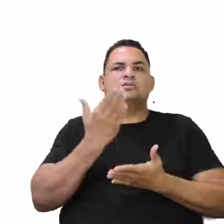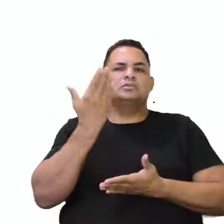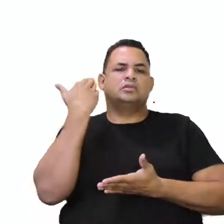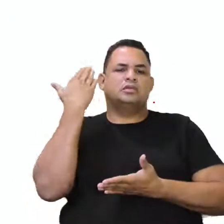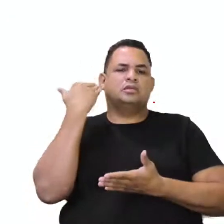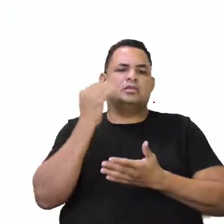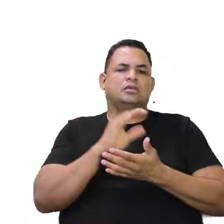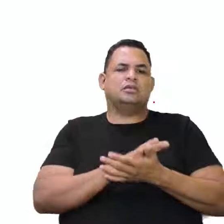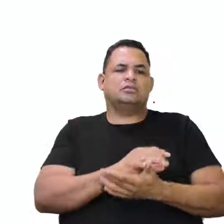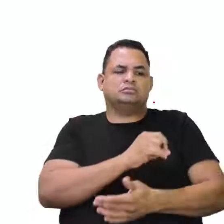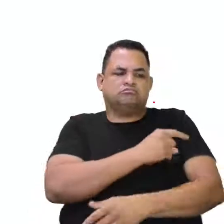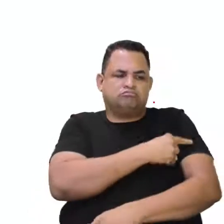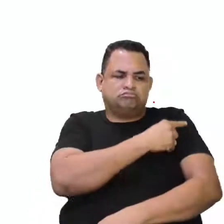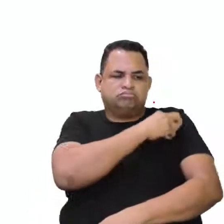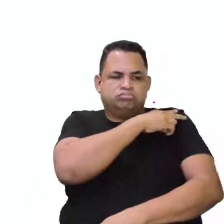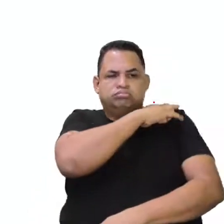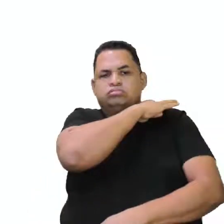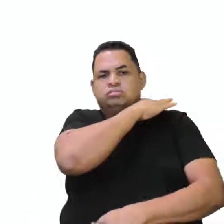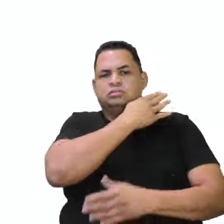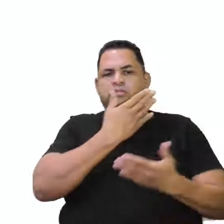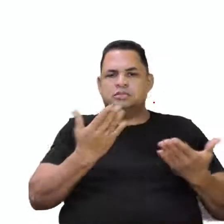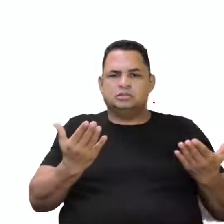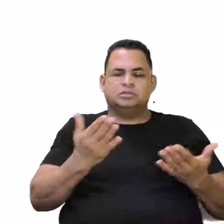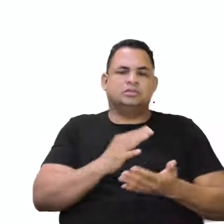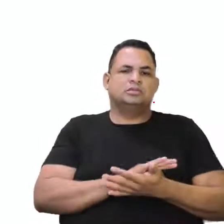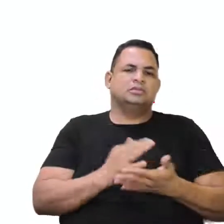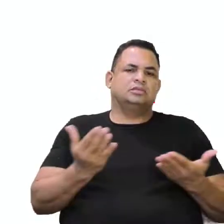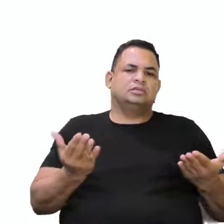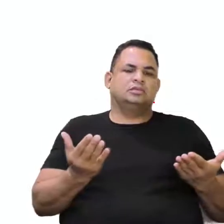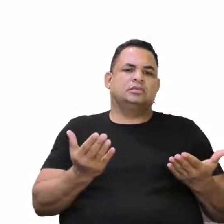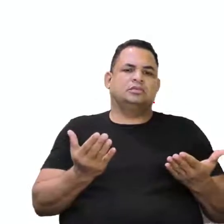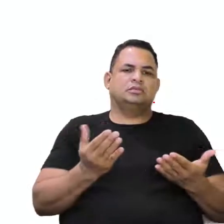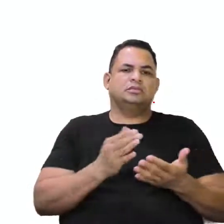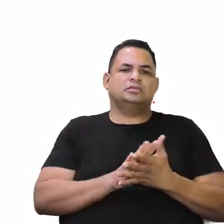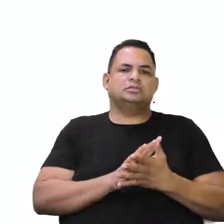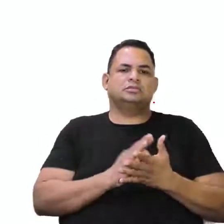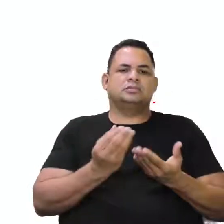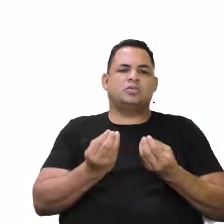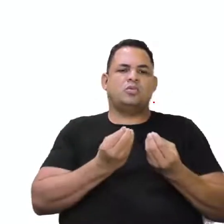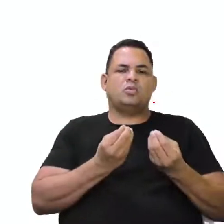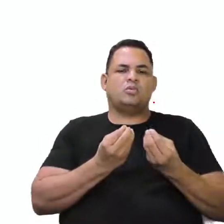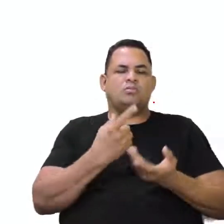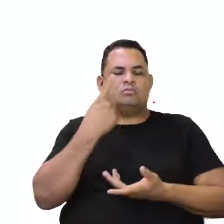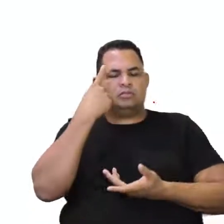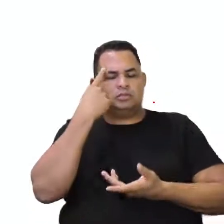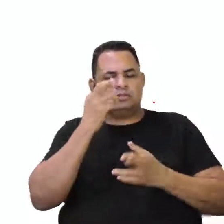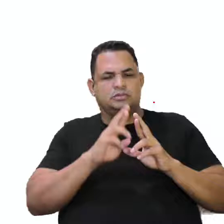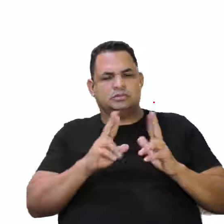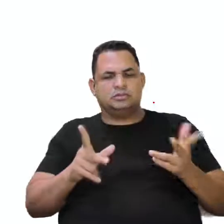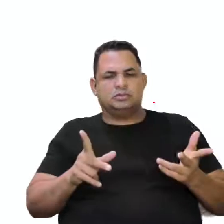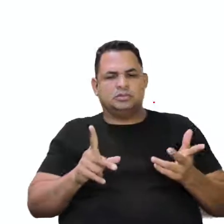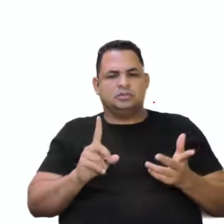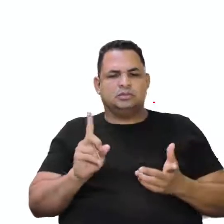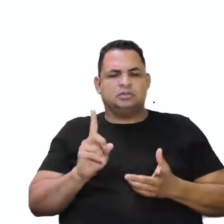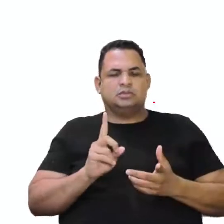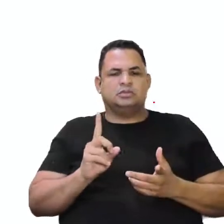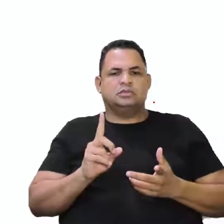ensino fundamental essas formas diferentes de pensar, não